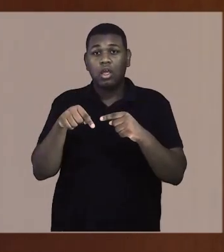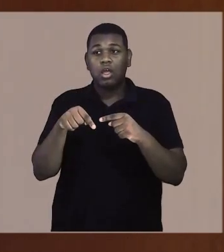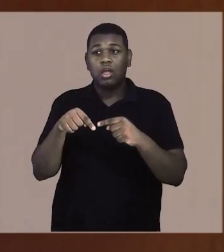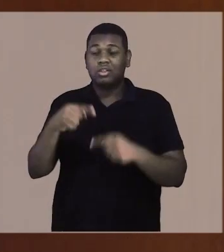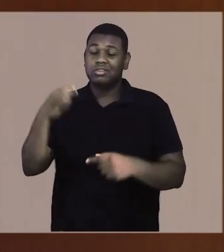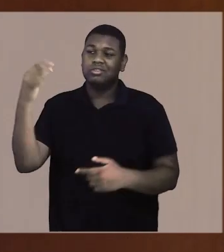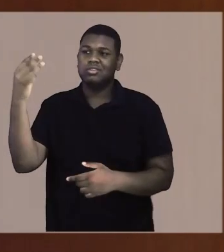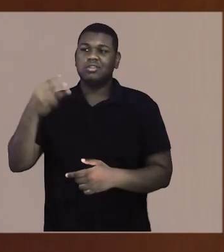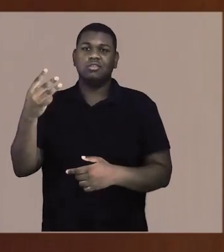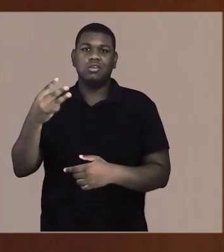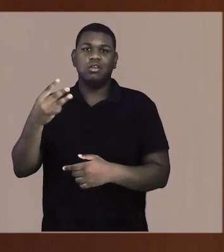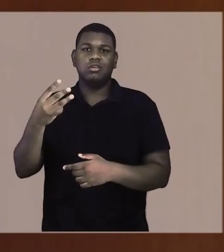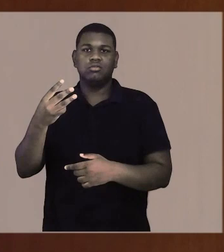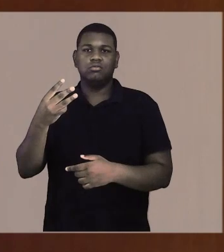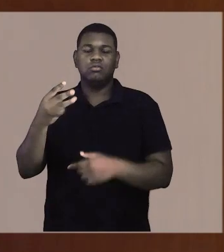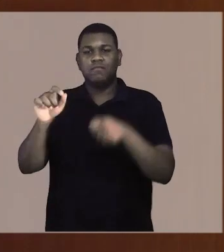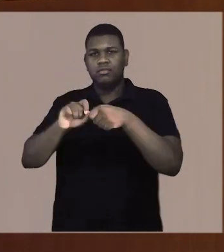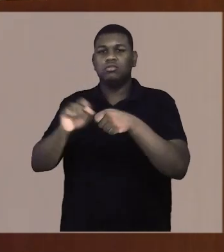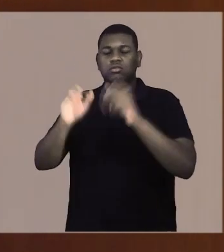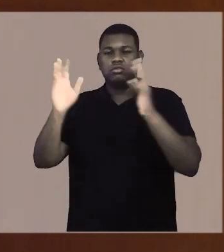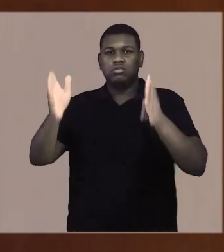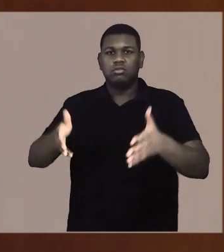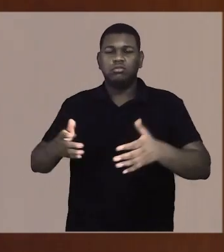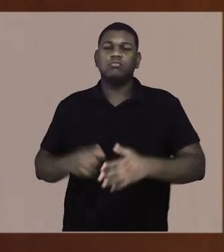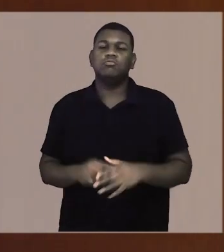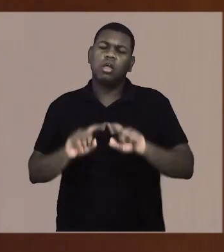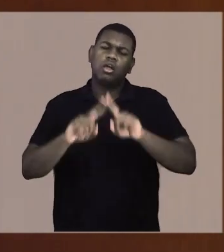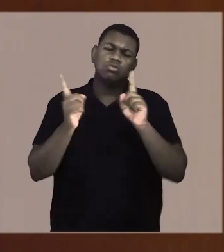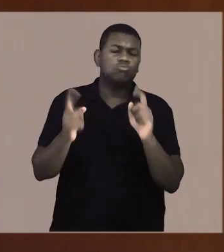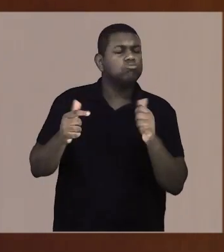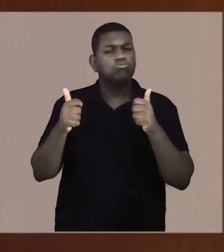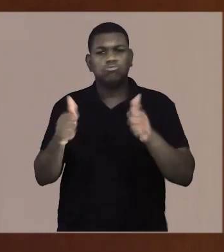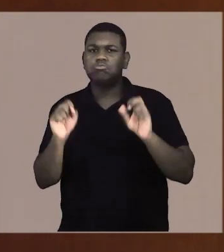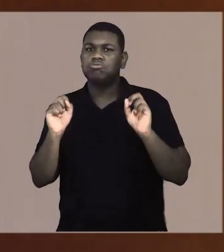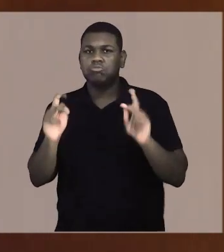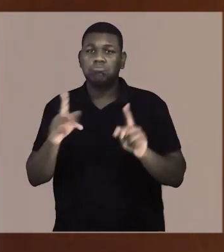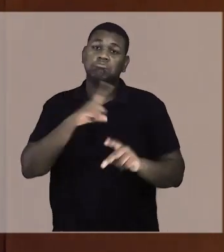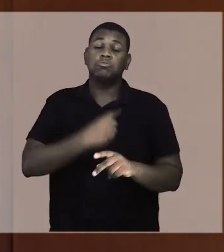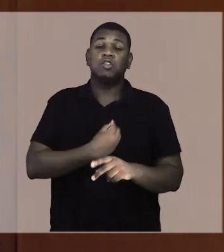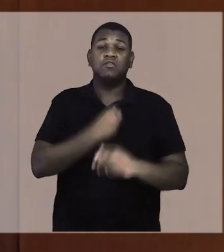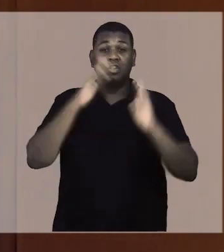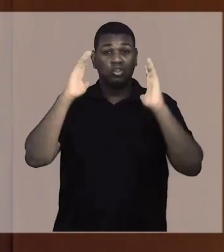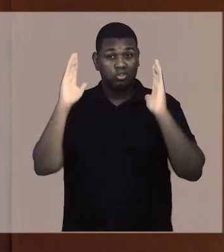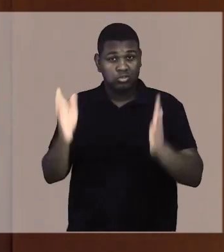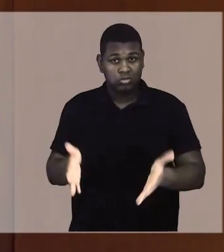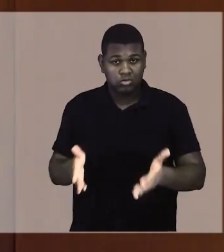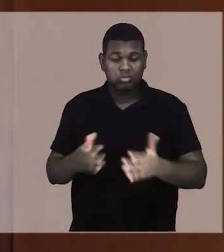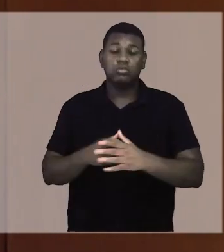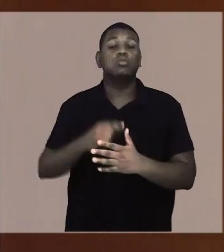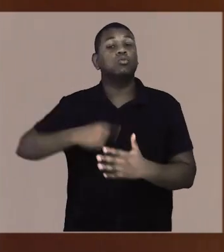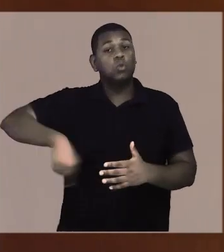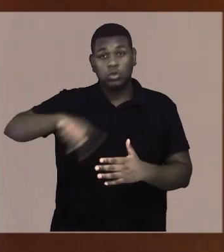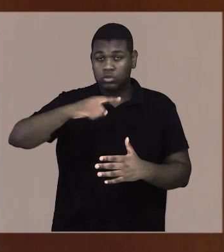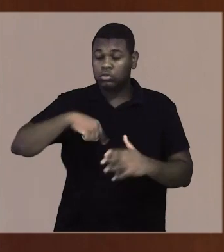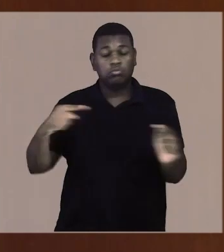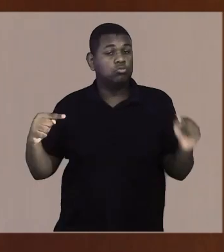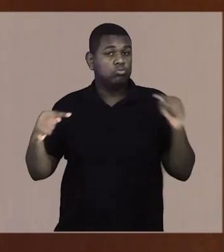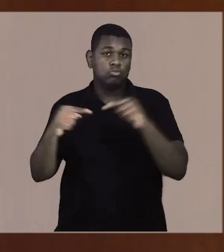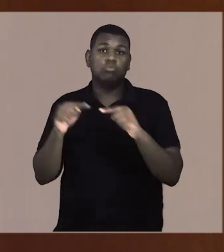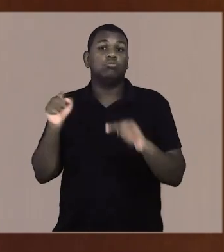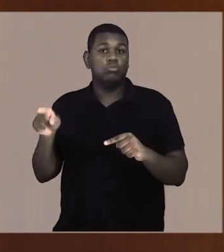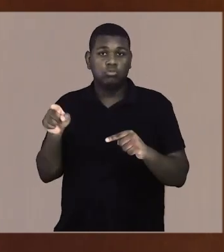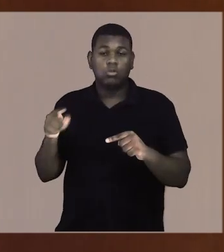peculiar, até porque faz depender a consumação de um ato de terceiro e não do próprio agente, o que é muito estranho. Mas tudo